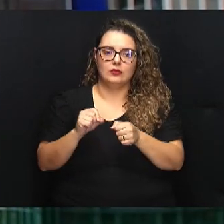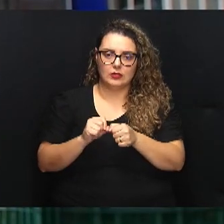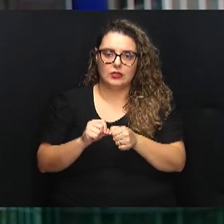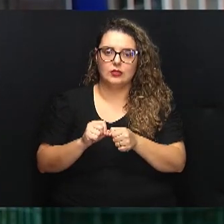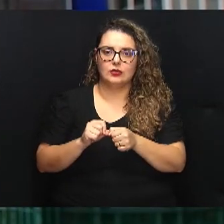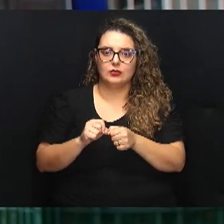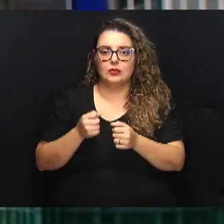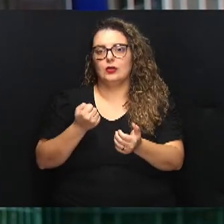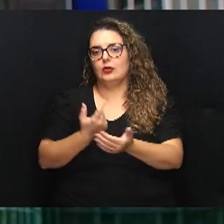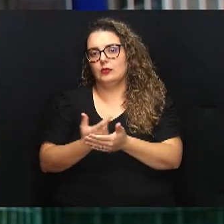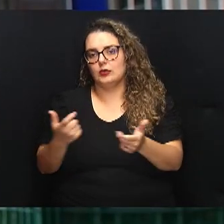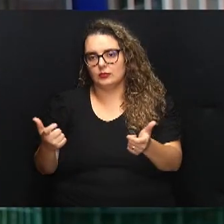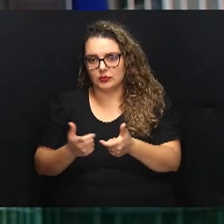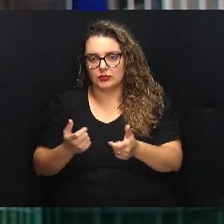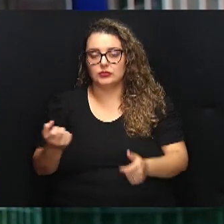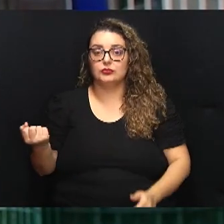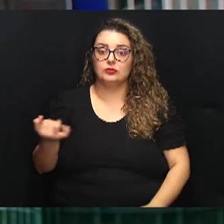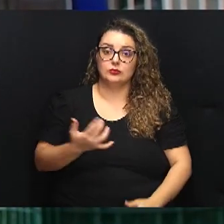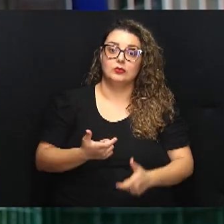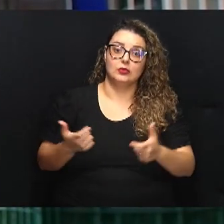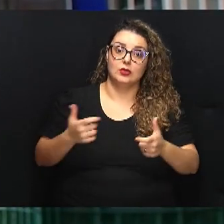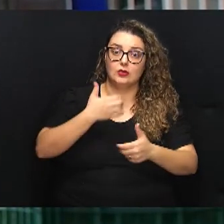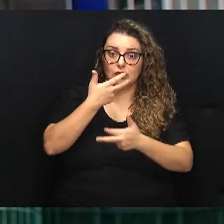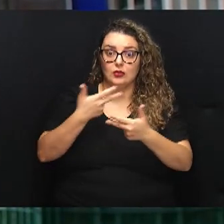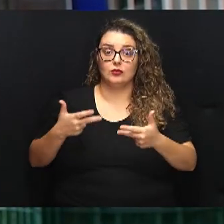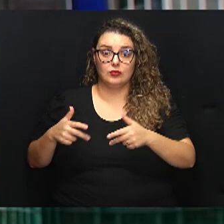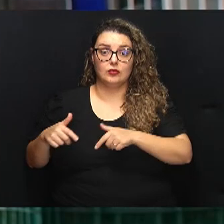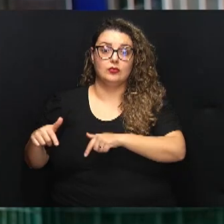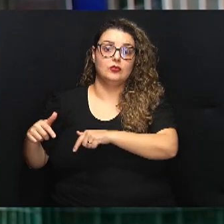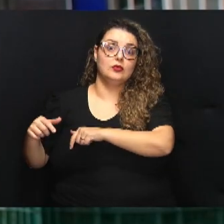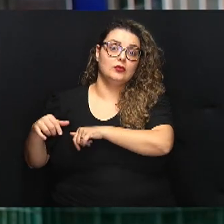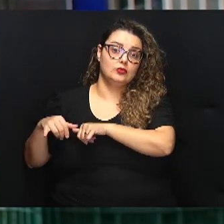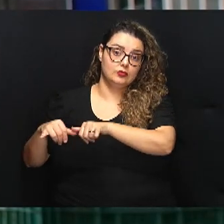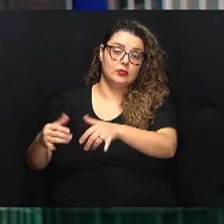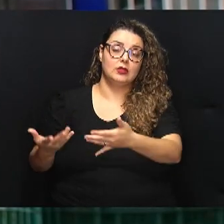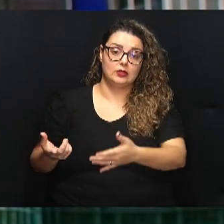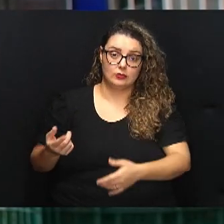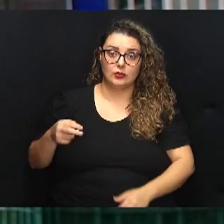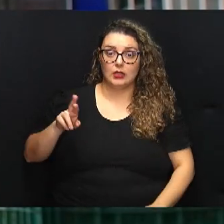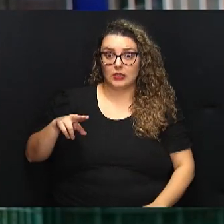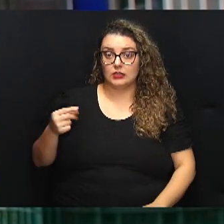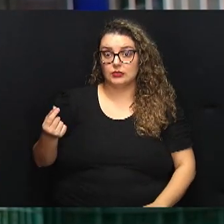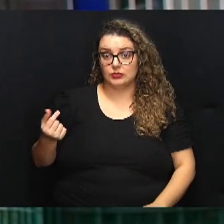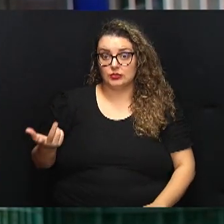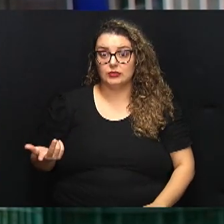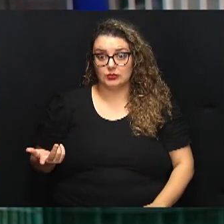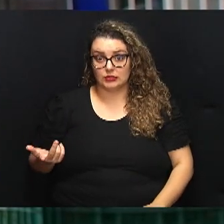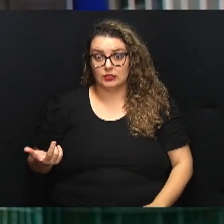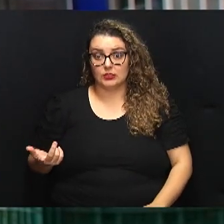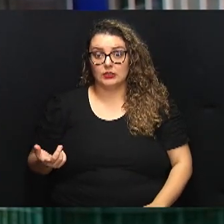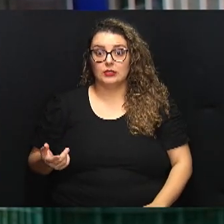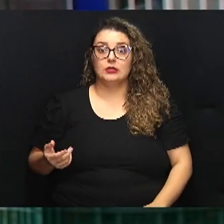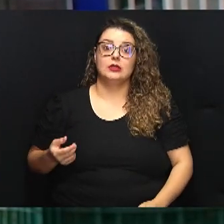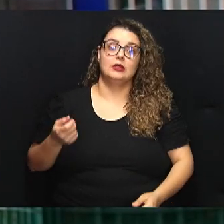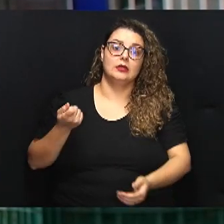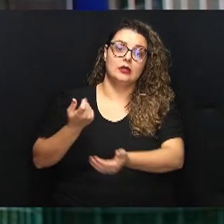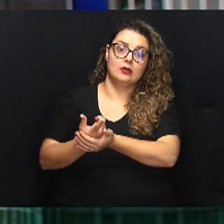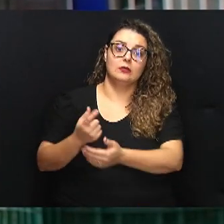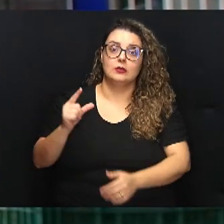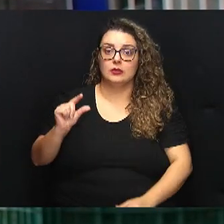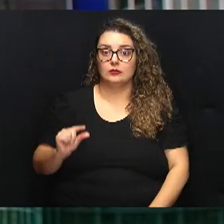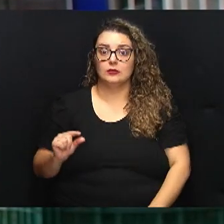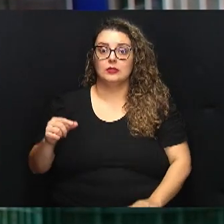retraísse. Havia uma grande quantidade de frutas no mercado por causa do preço e esses fatores tiveram que o consumo fosse menor, então os